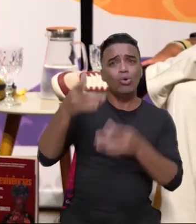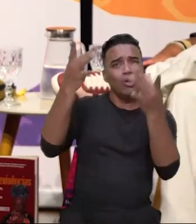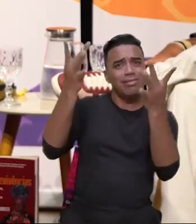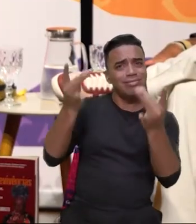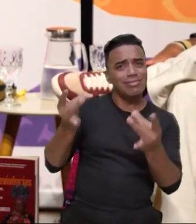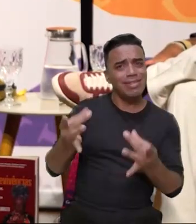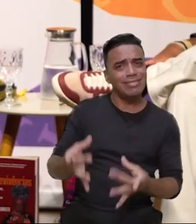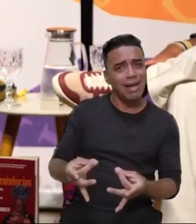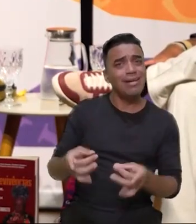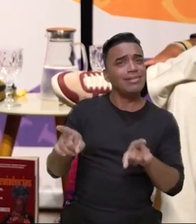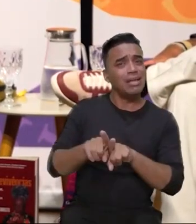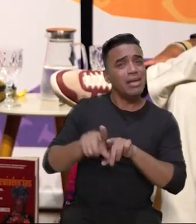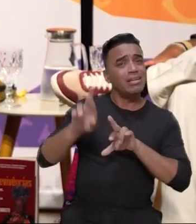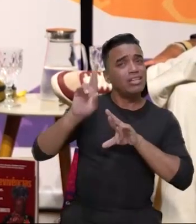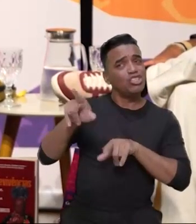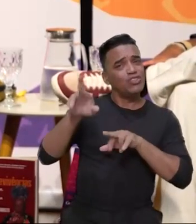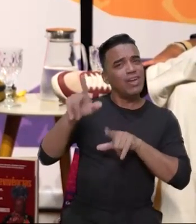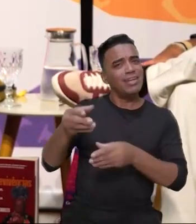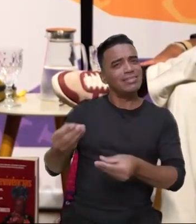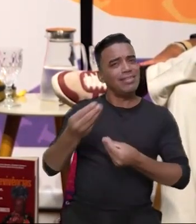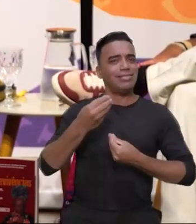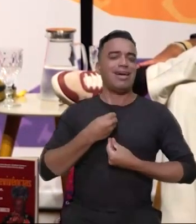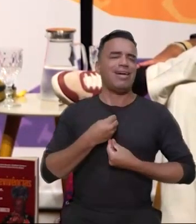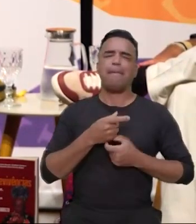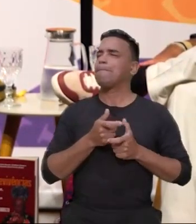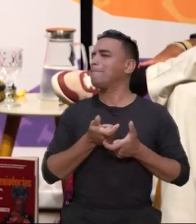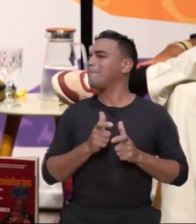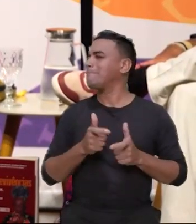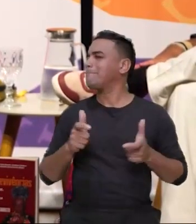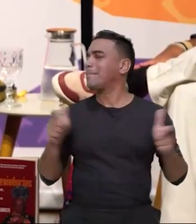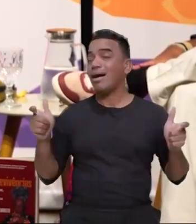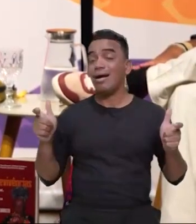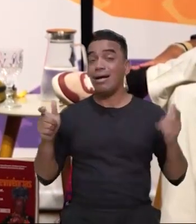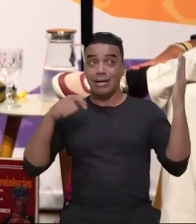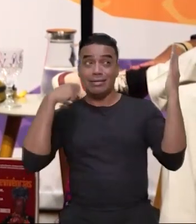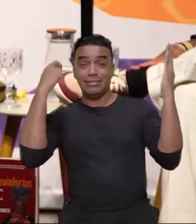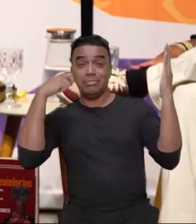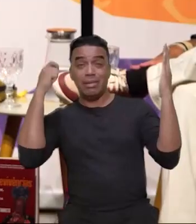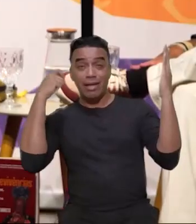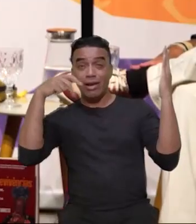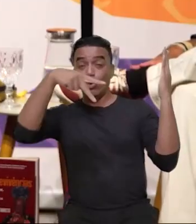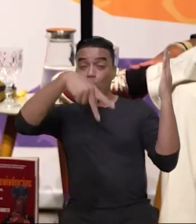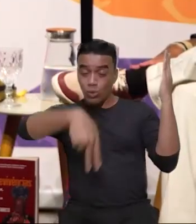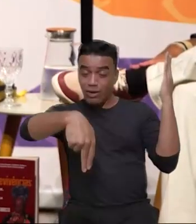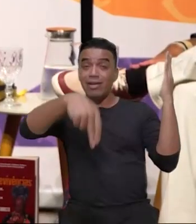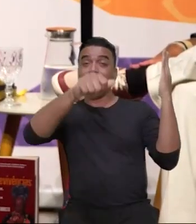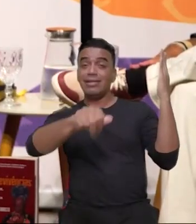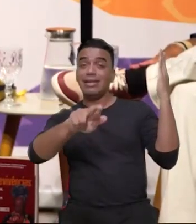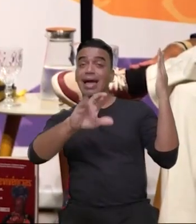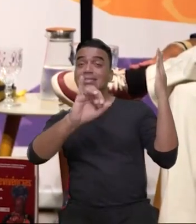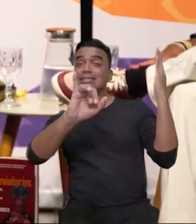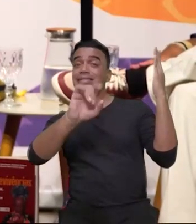também que faz uma diferença enorme entre o espelho de